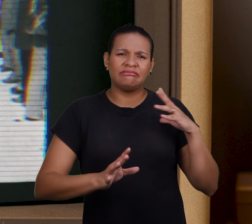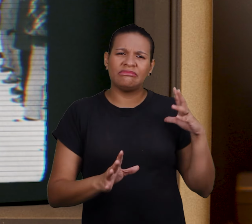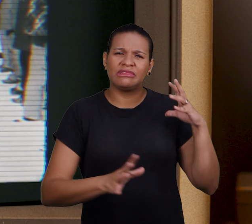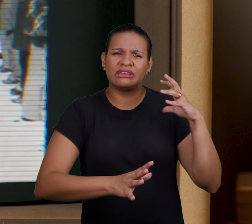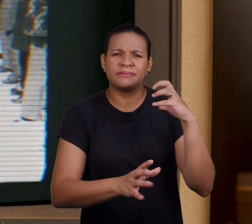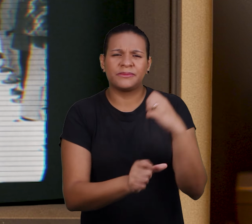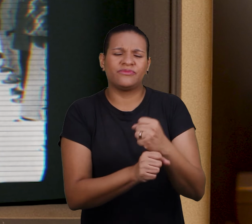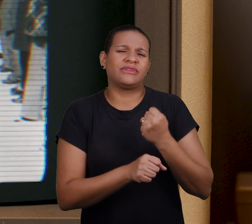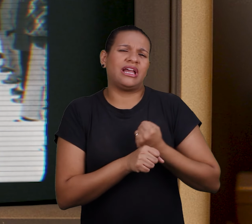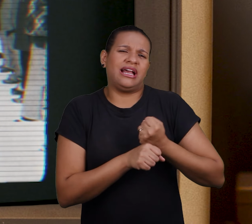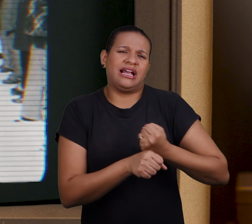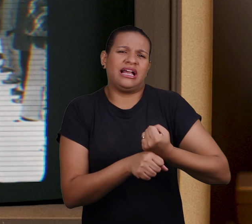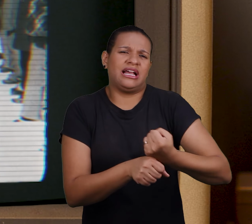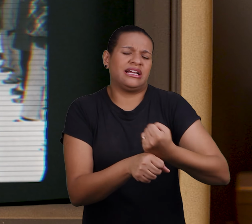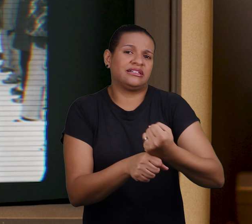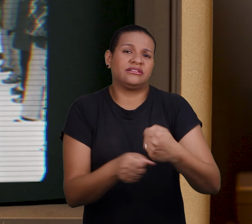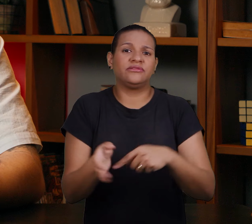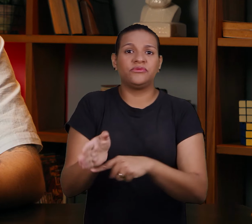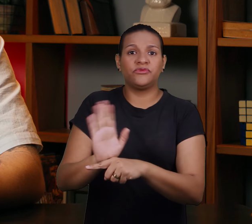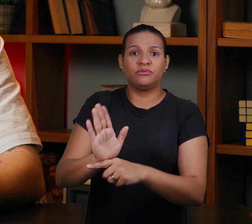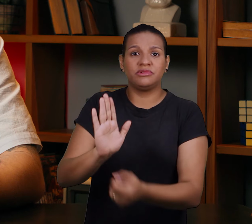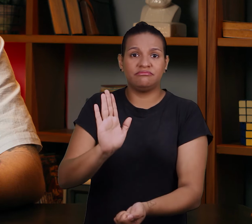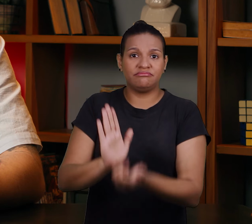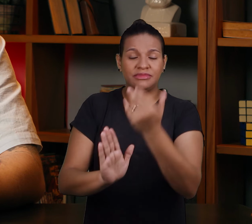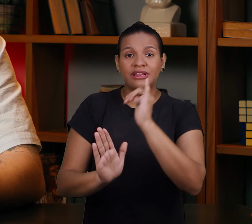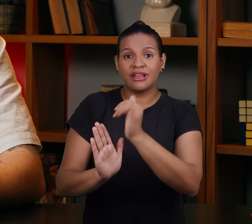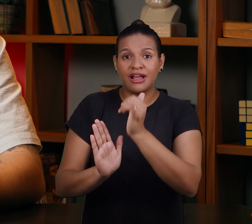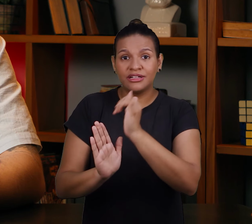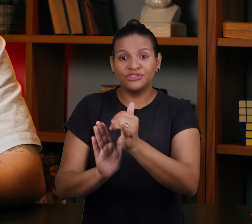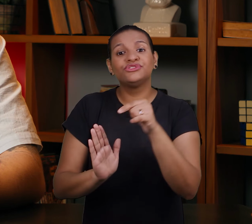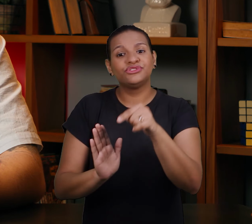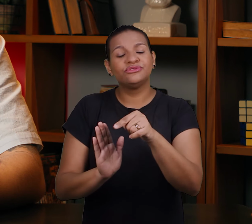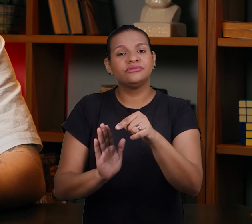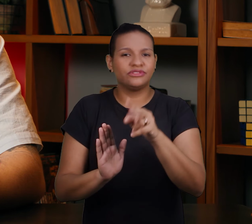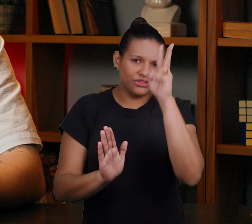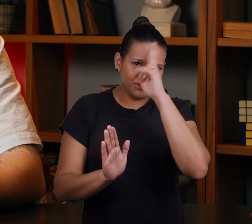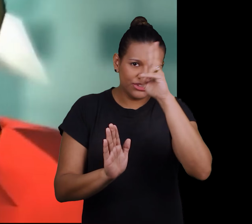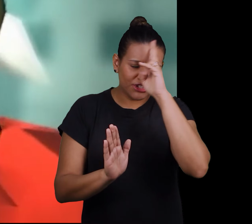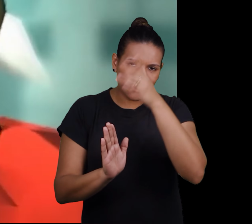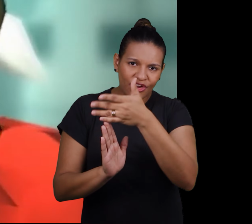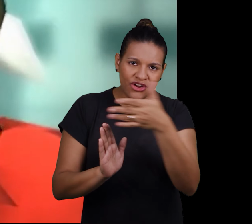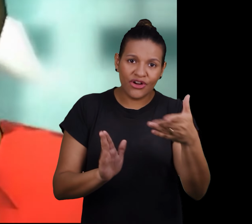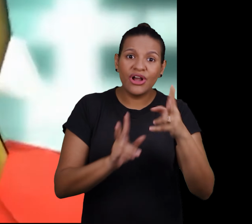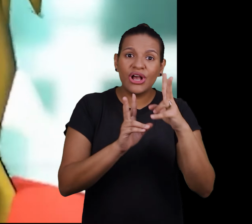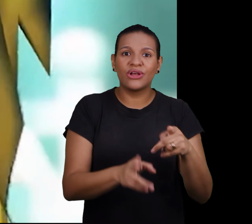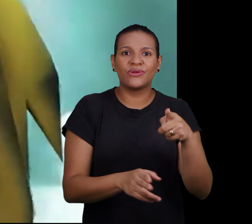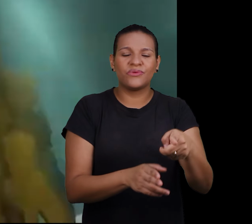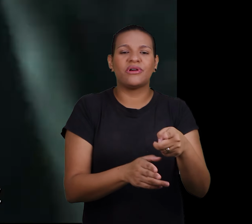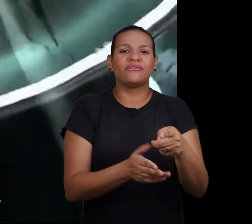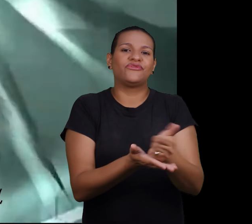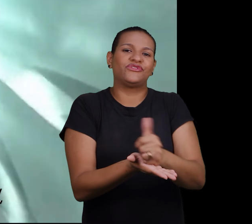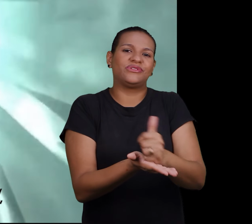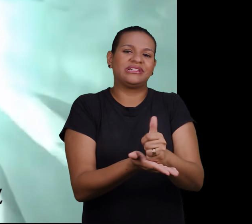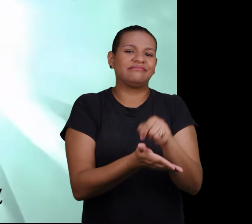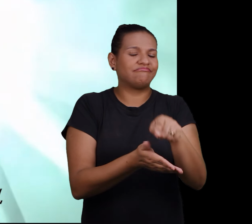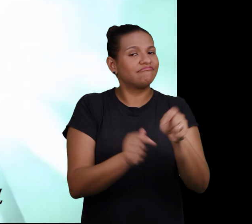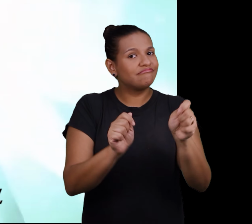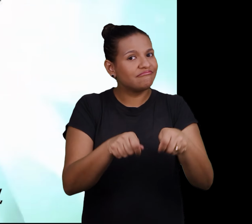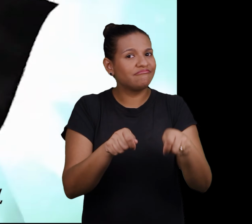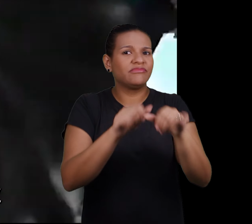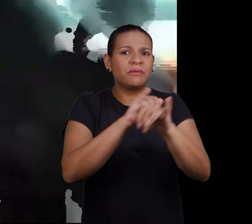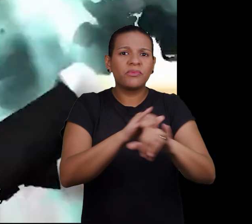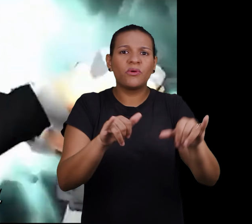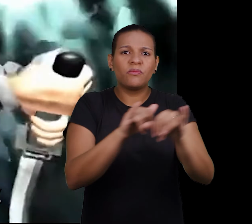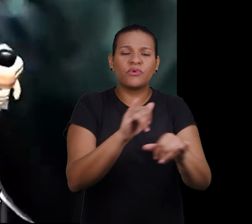Foram décadas até que os filmes se tornassem instrumentos narrativos. E o mesmo aconteceu com os videogames. Eles se tornaram uma mídia também capaz de